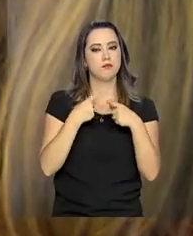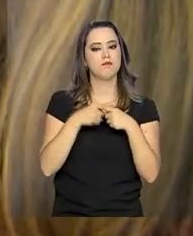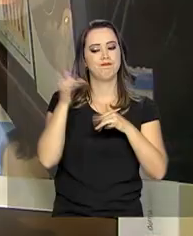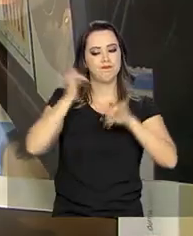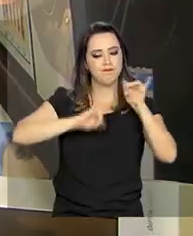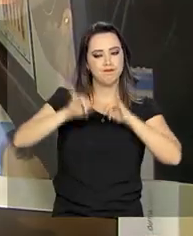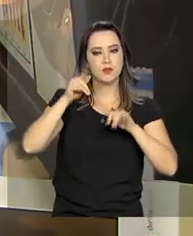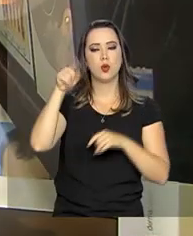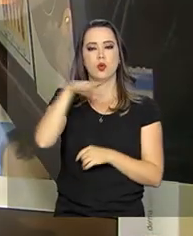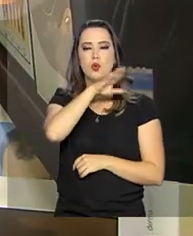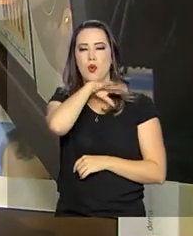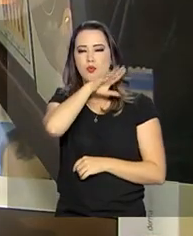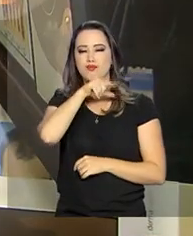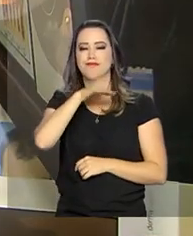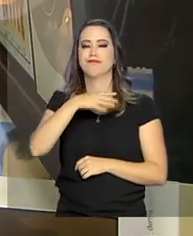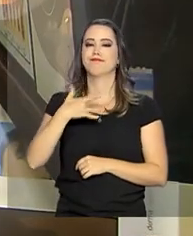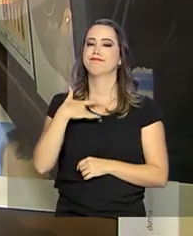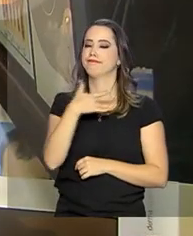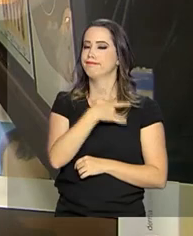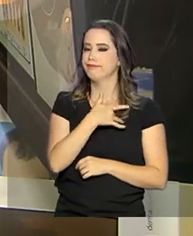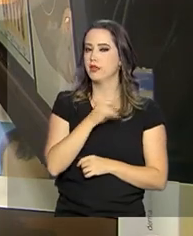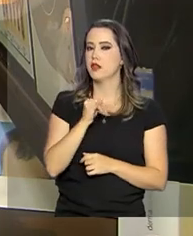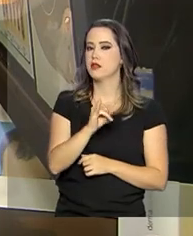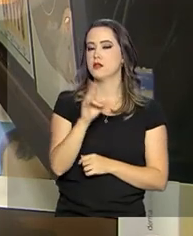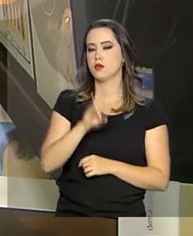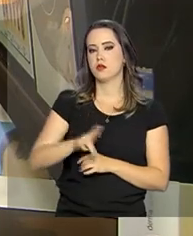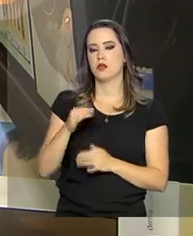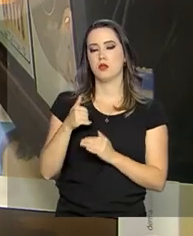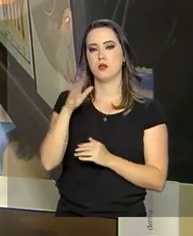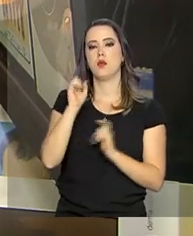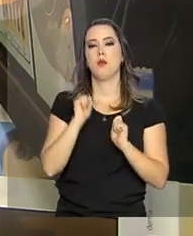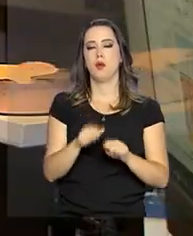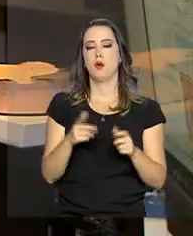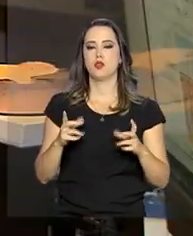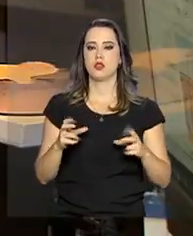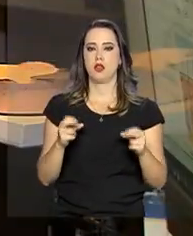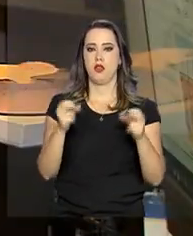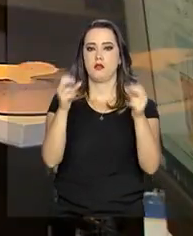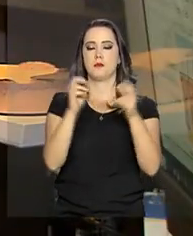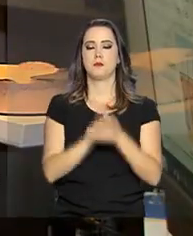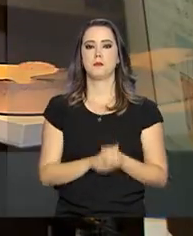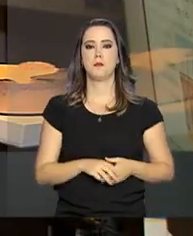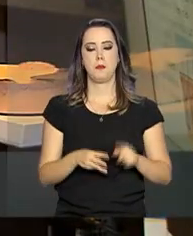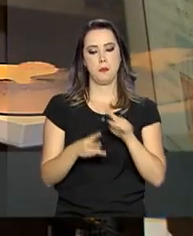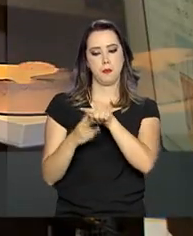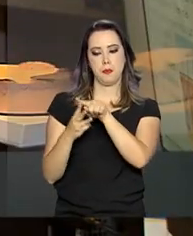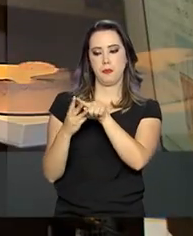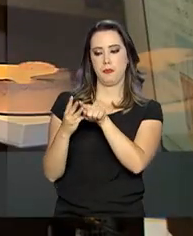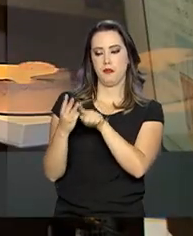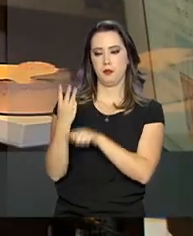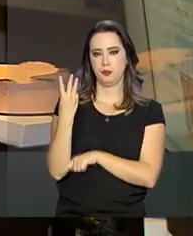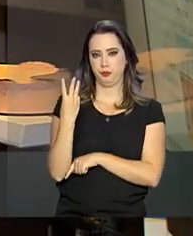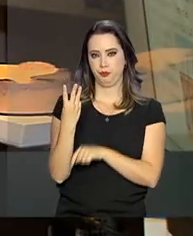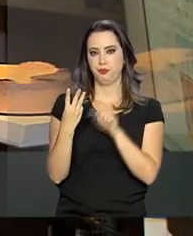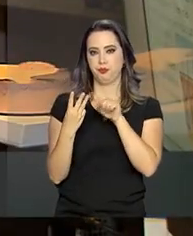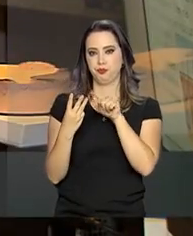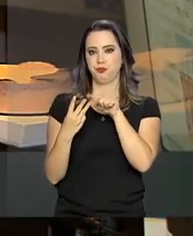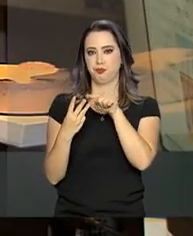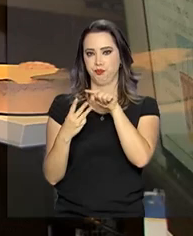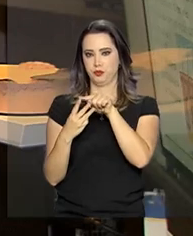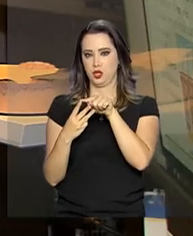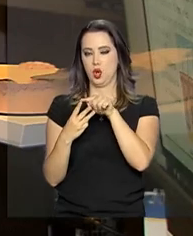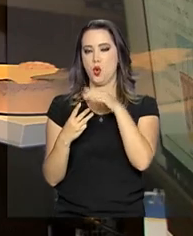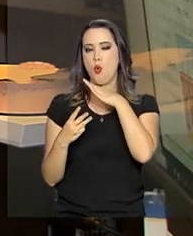à saúde e se usado em excesso, pode provocar até câncer. Os três principais danos que o formol